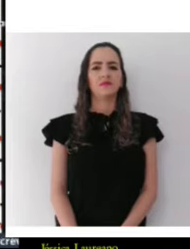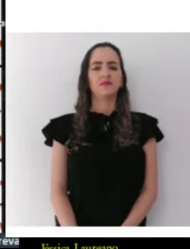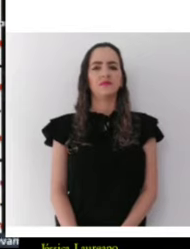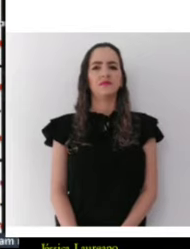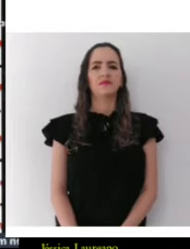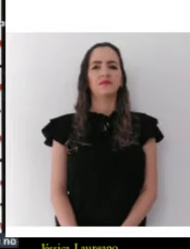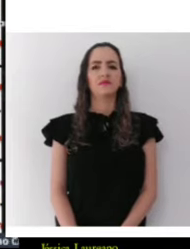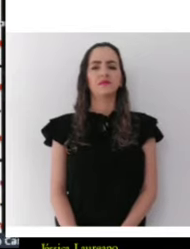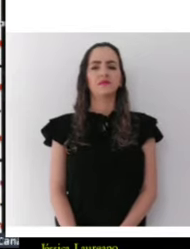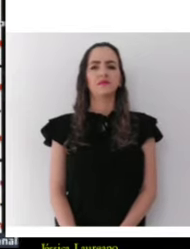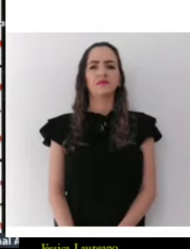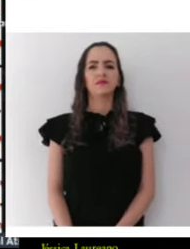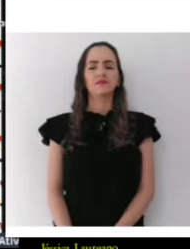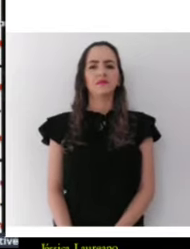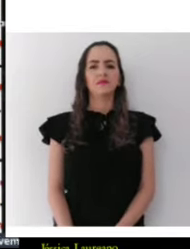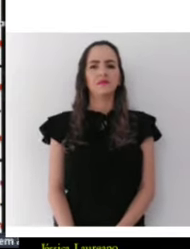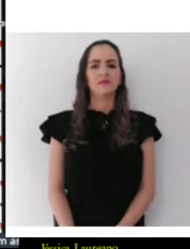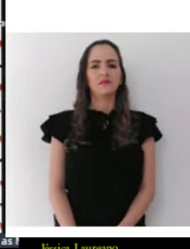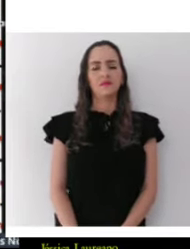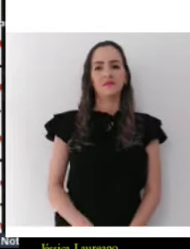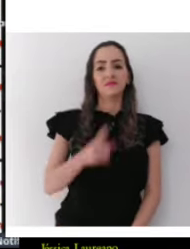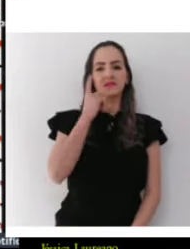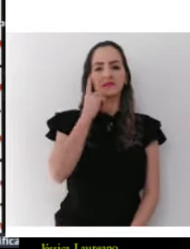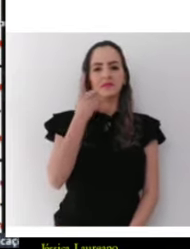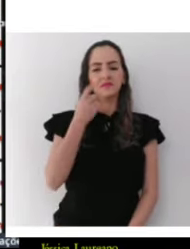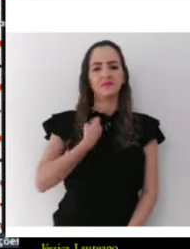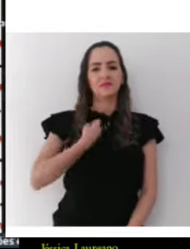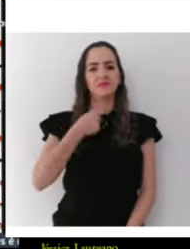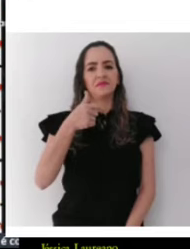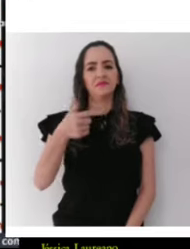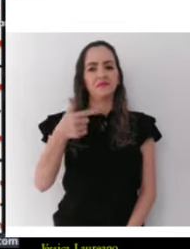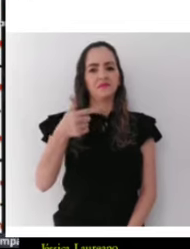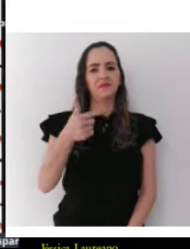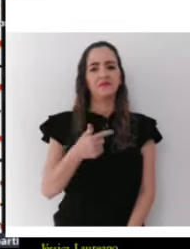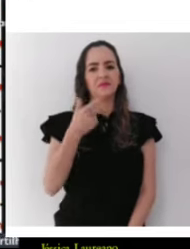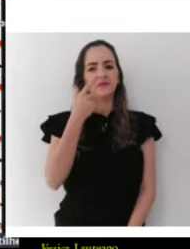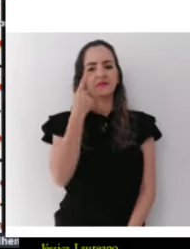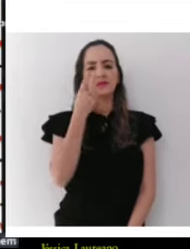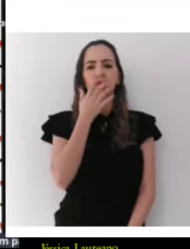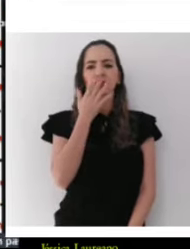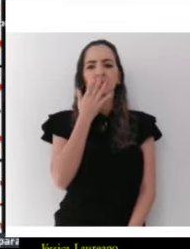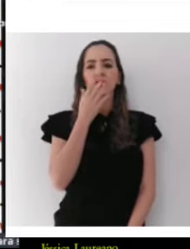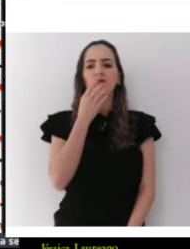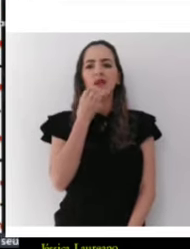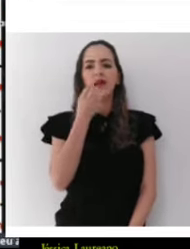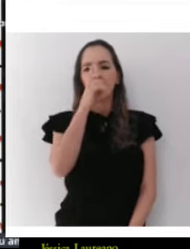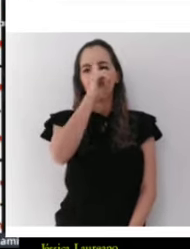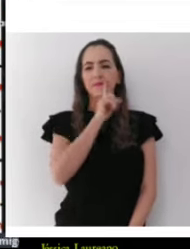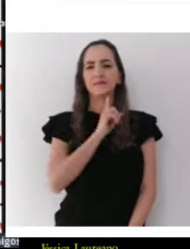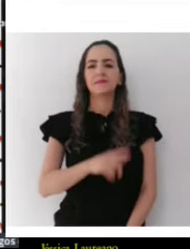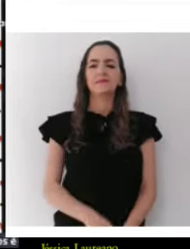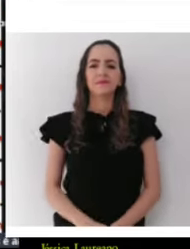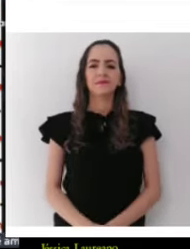Pronto. Caio circulou aí o 2, gente. Ele vai botar de uma cor mais clara. Bota de amarelinho. Gente, nessa conta aí,